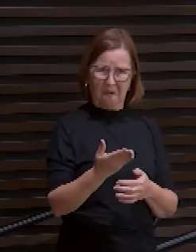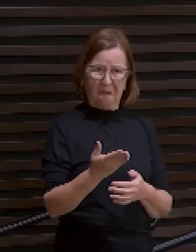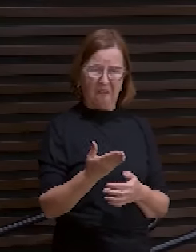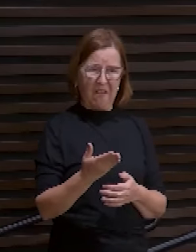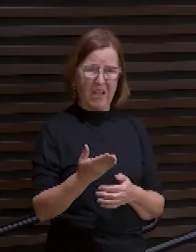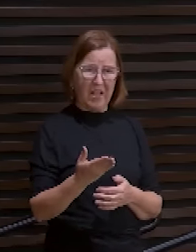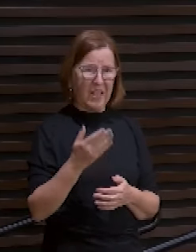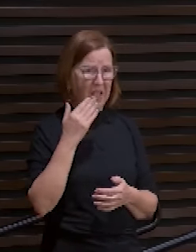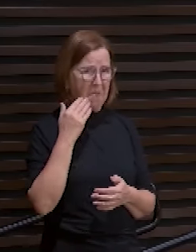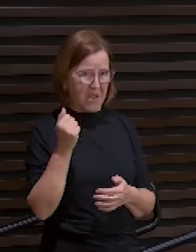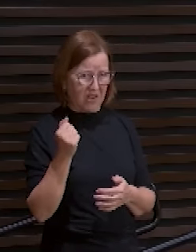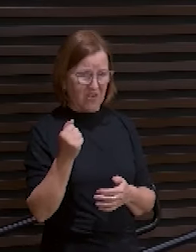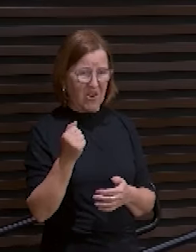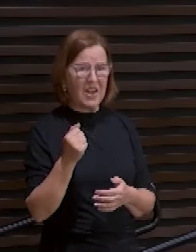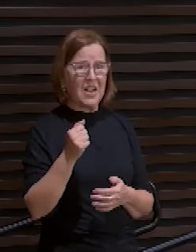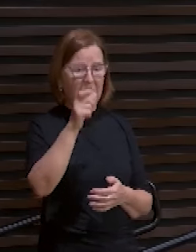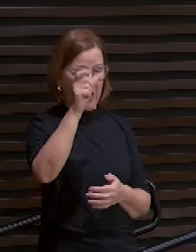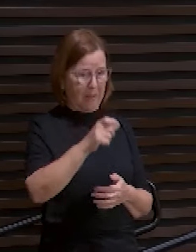dela